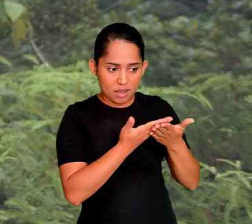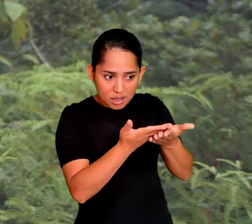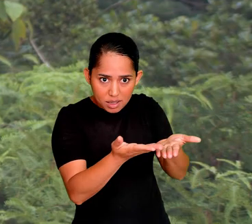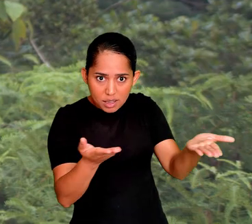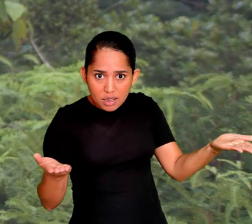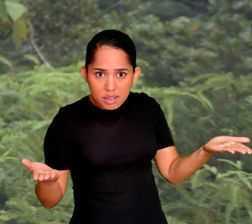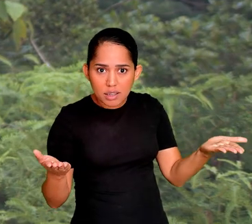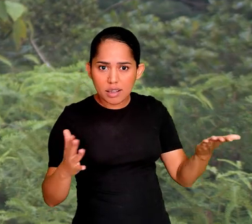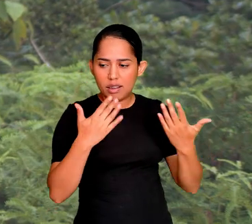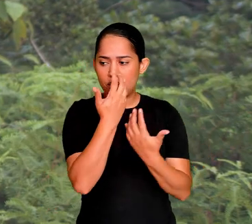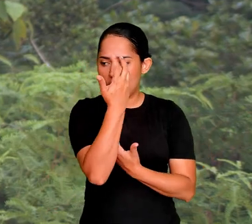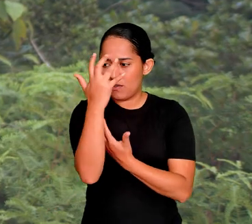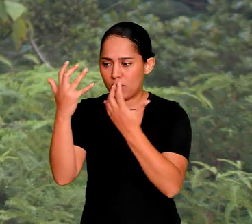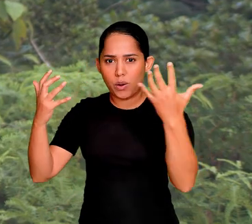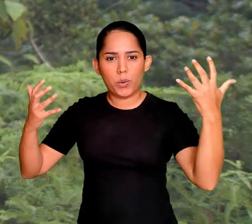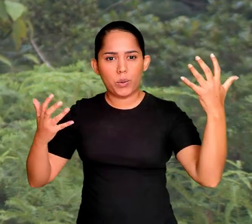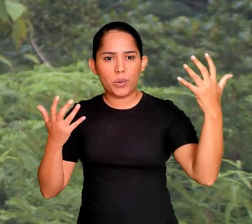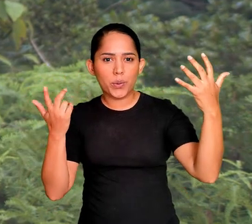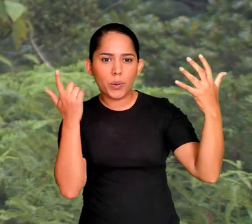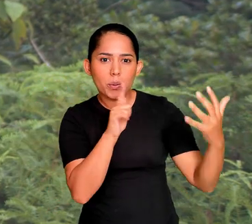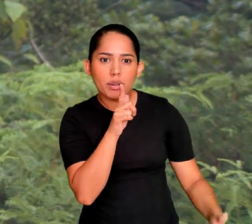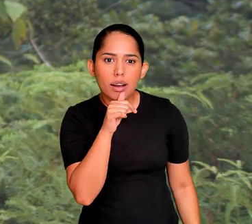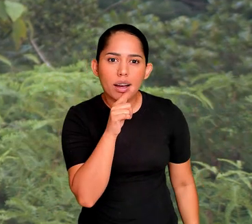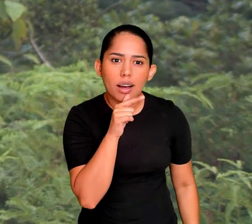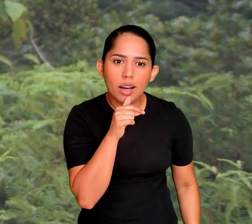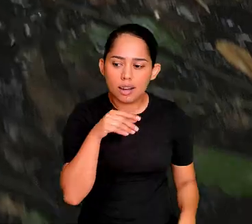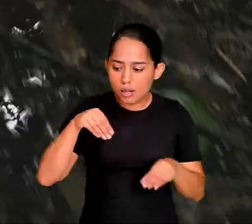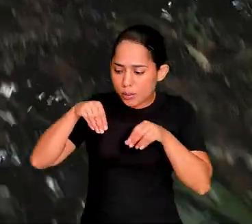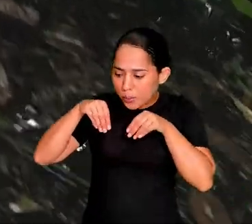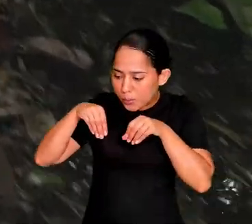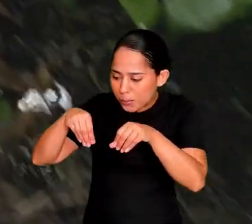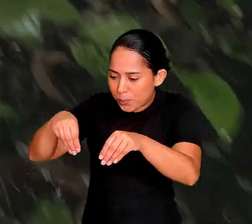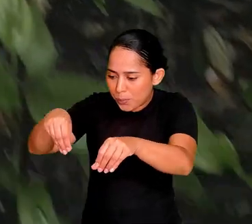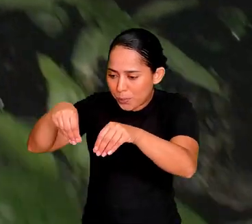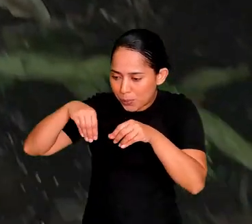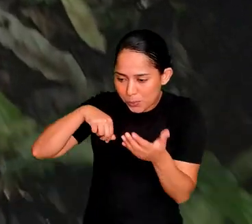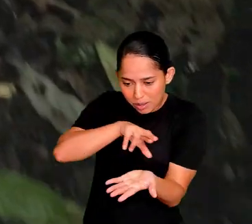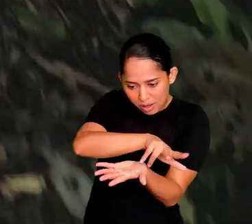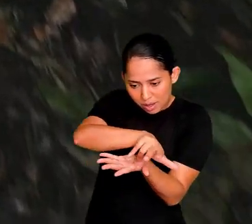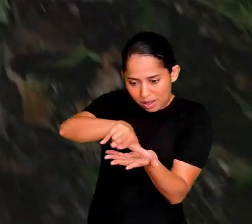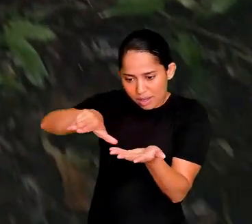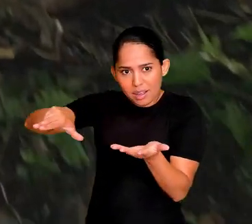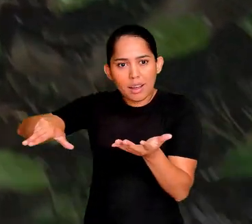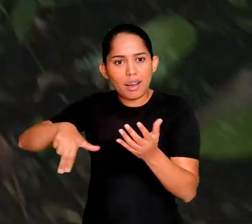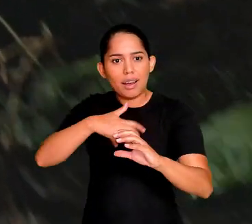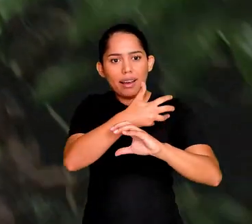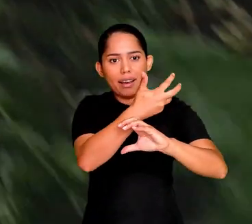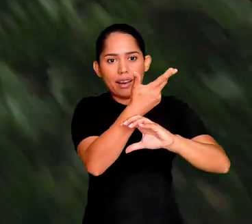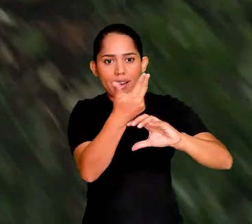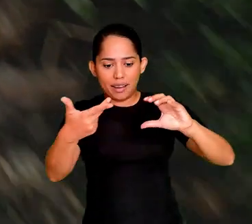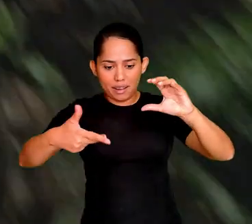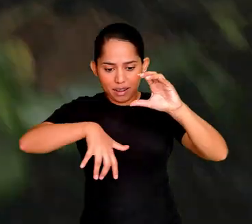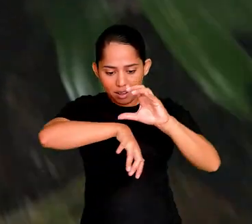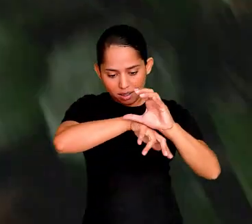brasileira. Então, uma floresta que permite que a gente tenha água, que a gente tenha a biodiversidade do solo, da fauna,